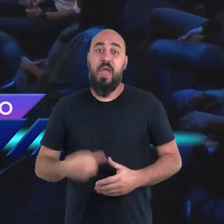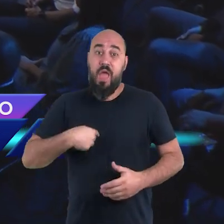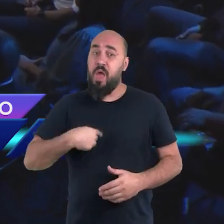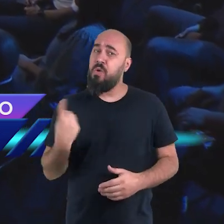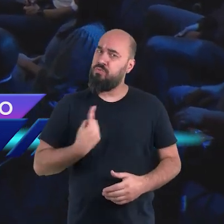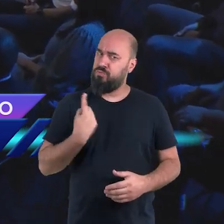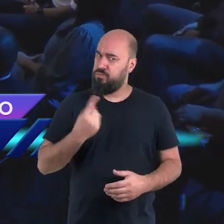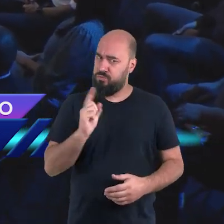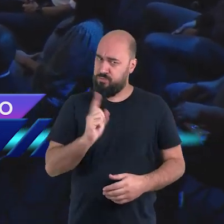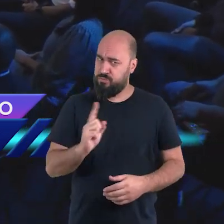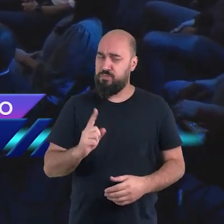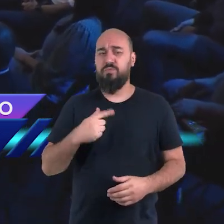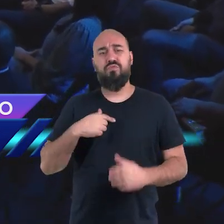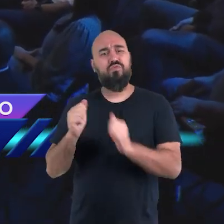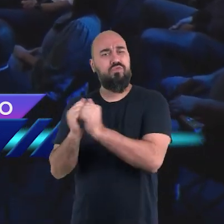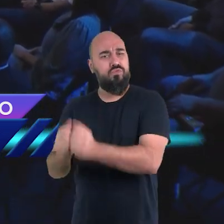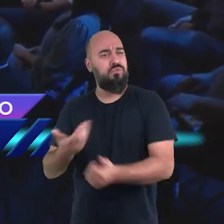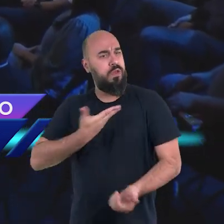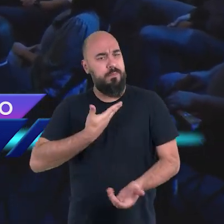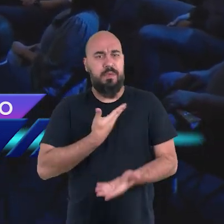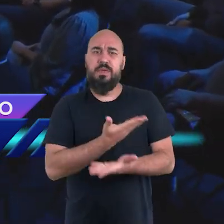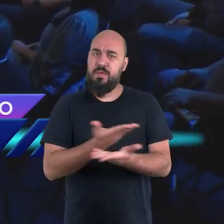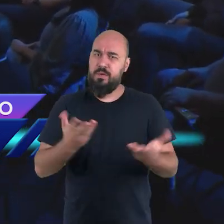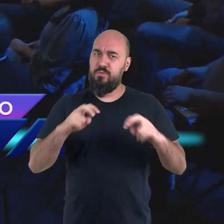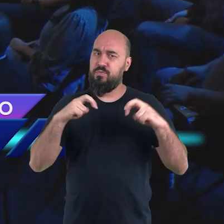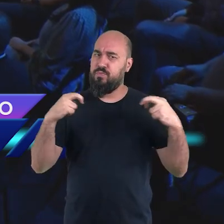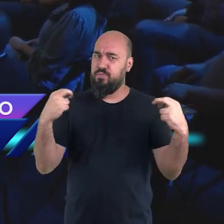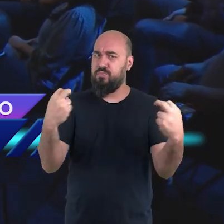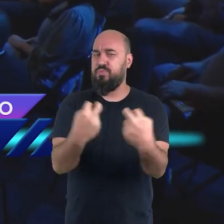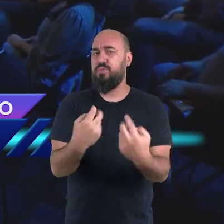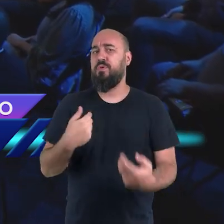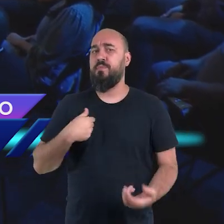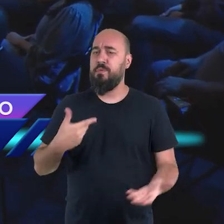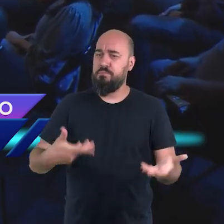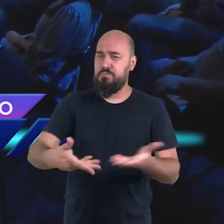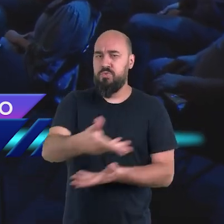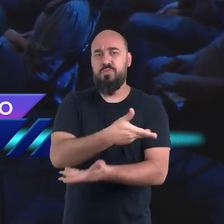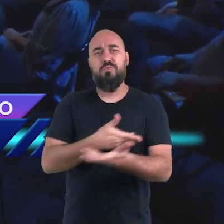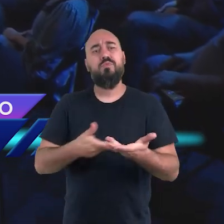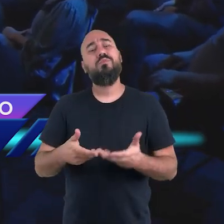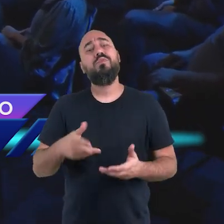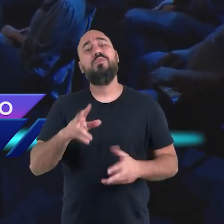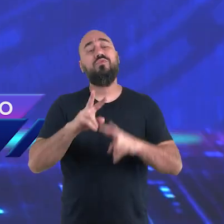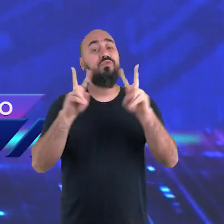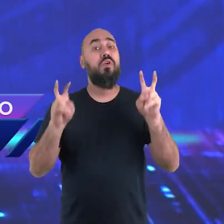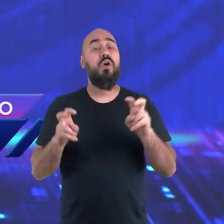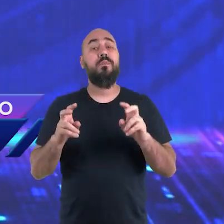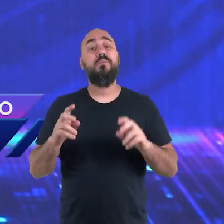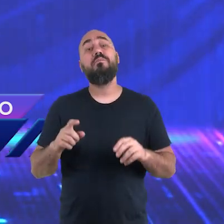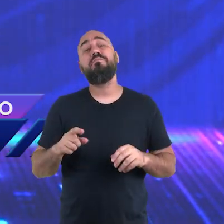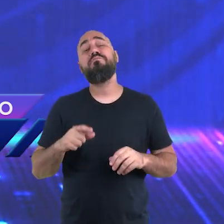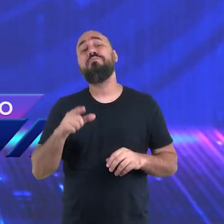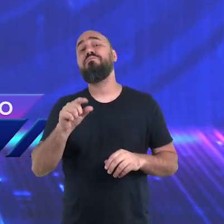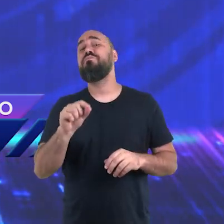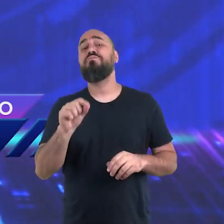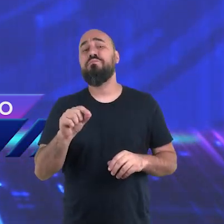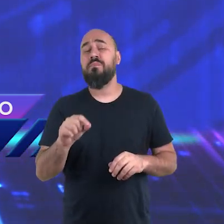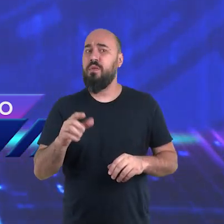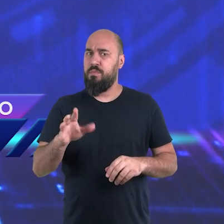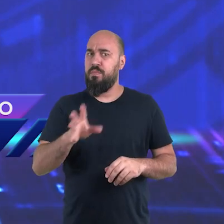que nesta jornada estão juntos comigo estudando a Bíblia para participar também de mais um tema agora, desses temas que